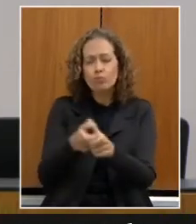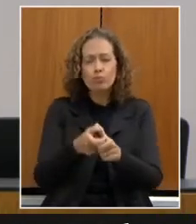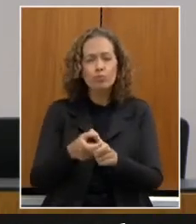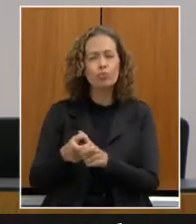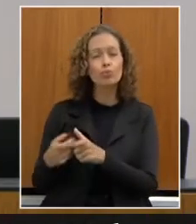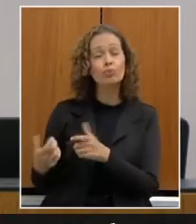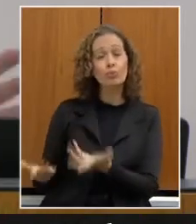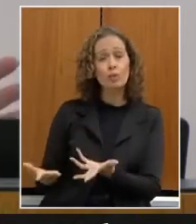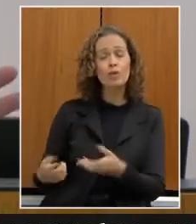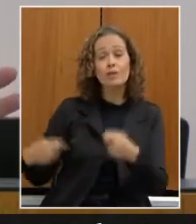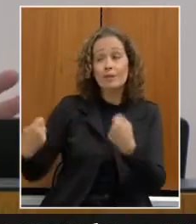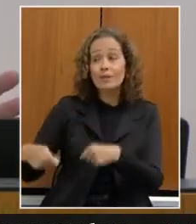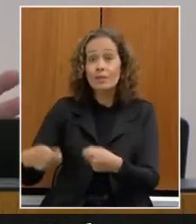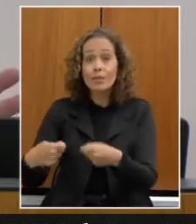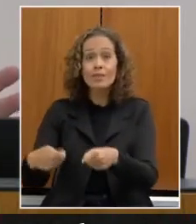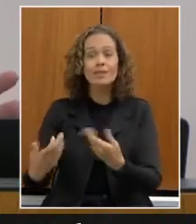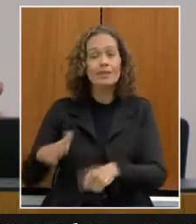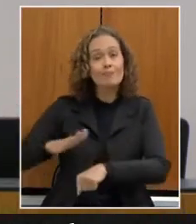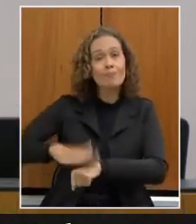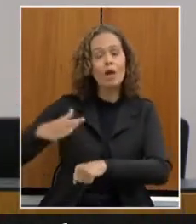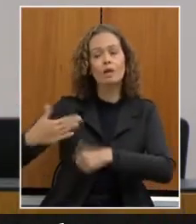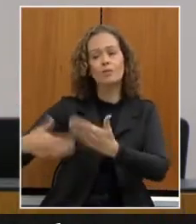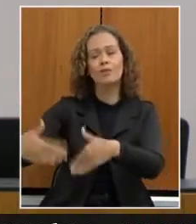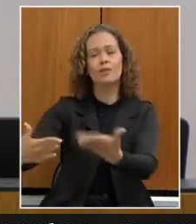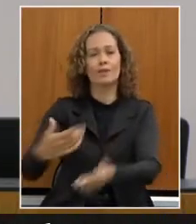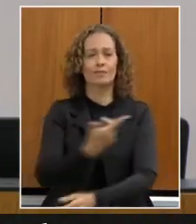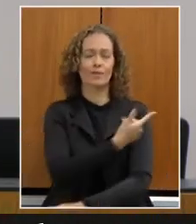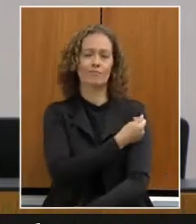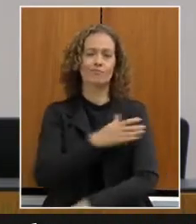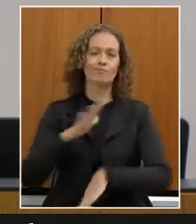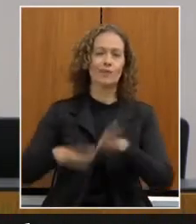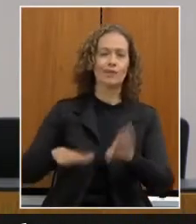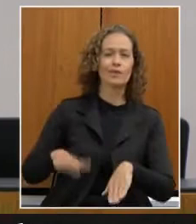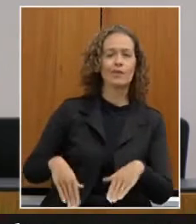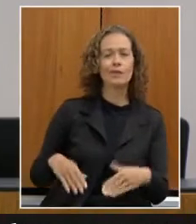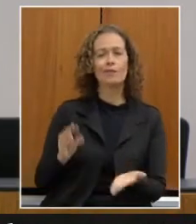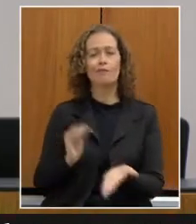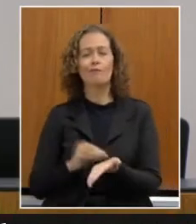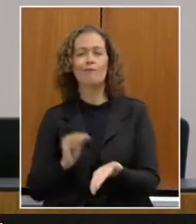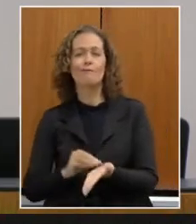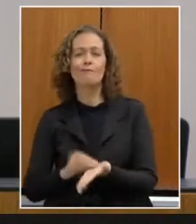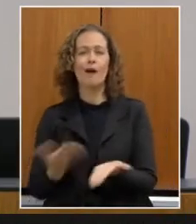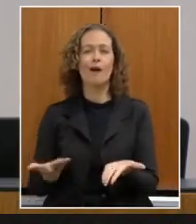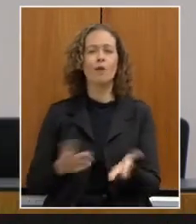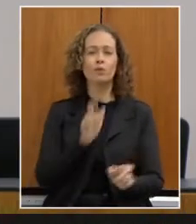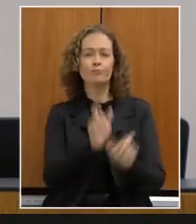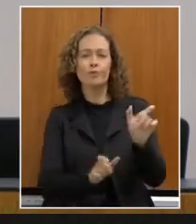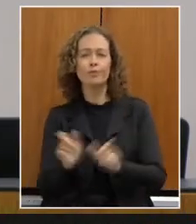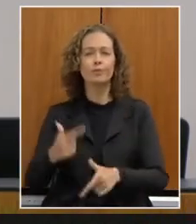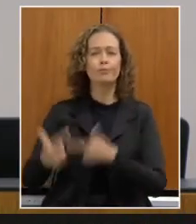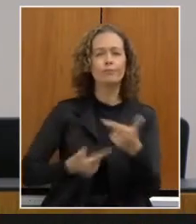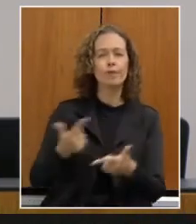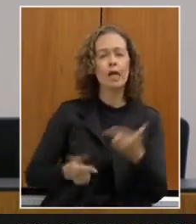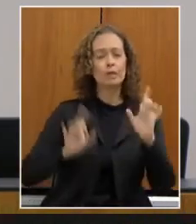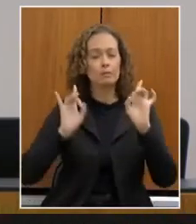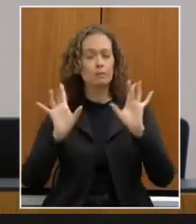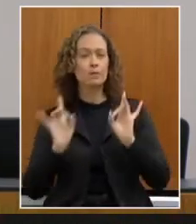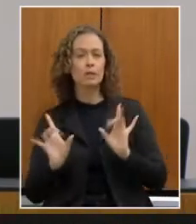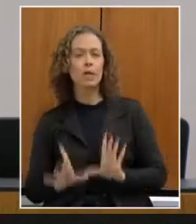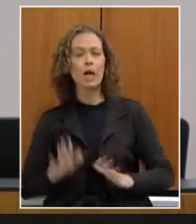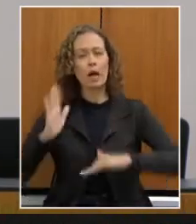deficiência no processo de vacinação. Às vezes, falta de uma contratação de pessoas, de pessoas especializadas.